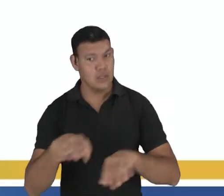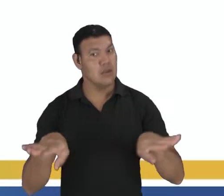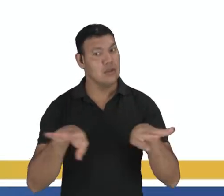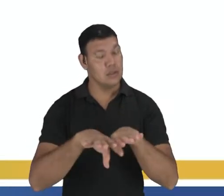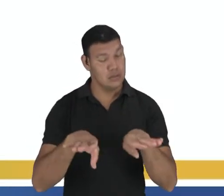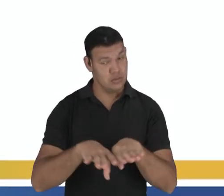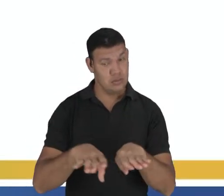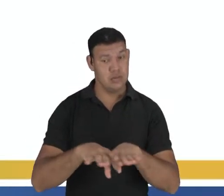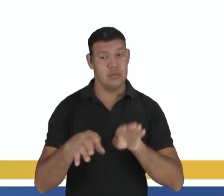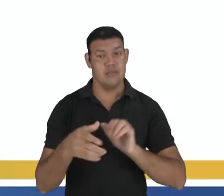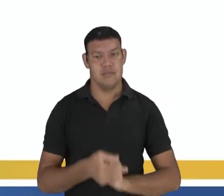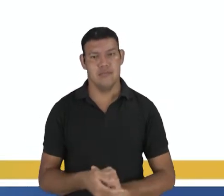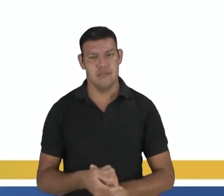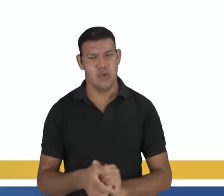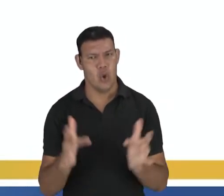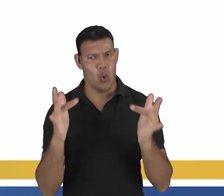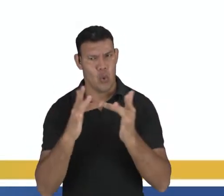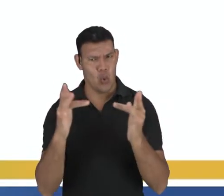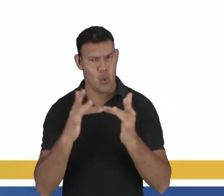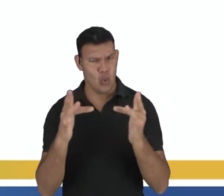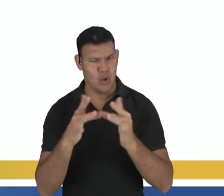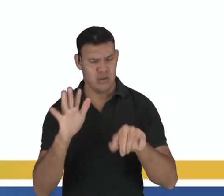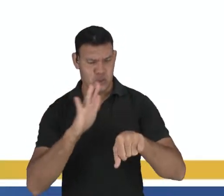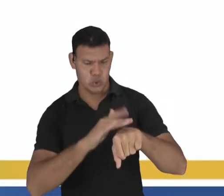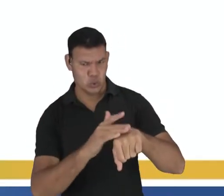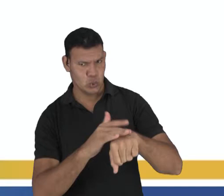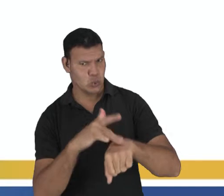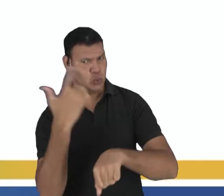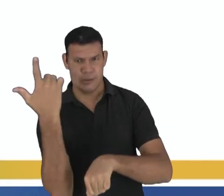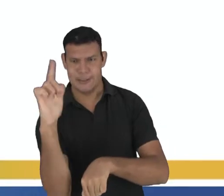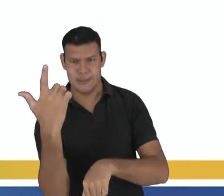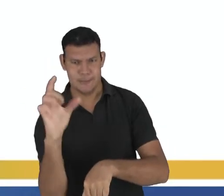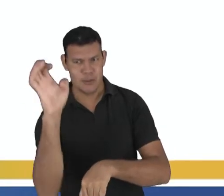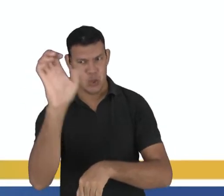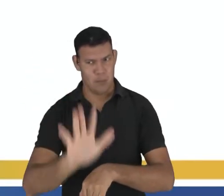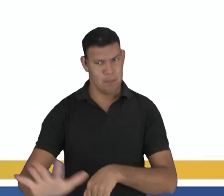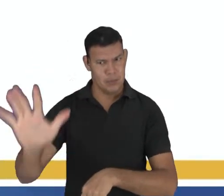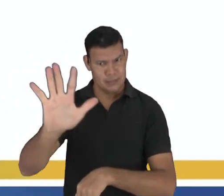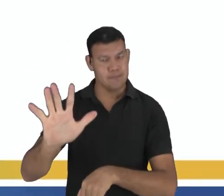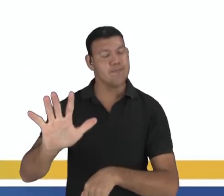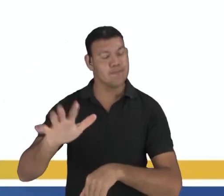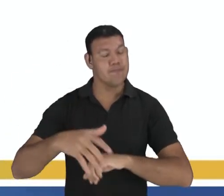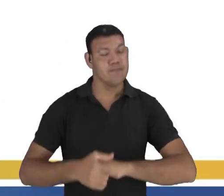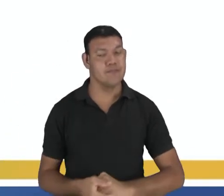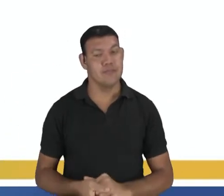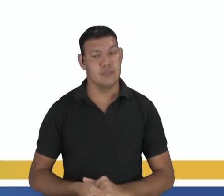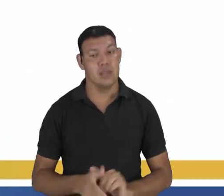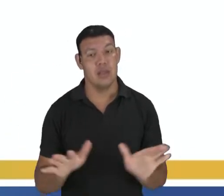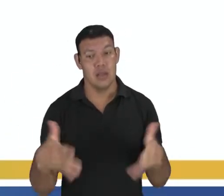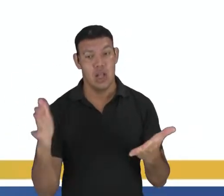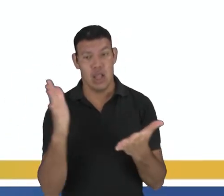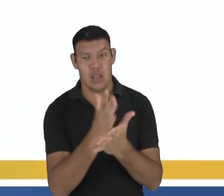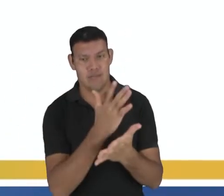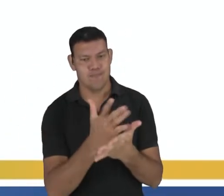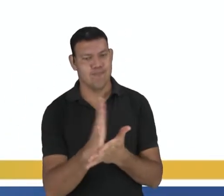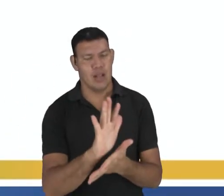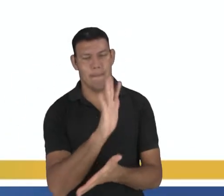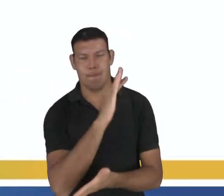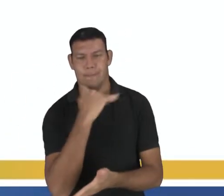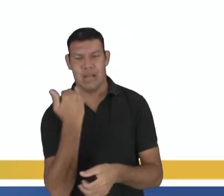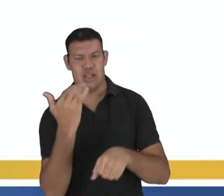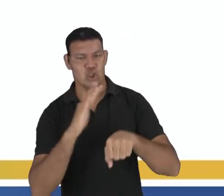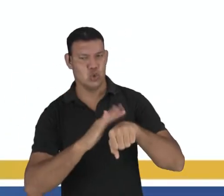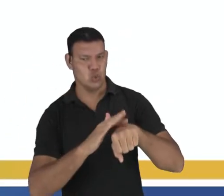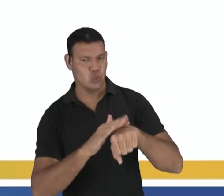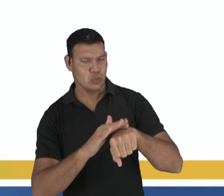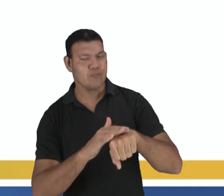indígenas, até então, não tinham contato com algumas doenças que os europeus possuíam. Dessa forma, muitos deles morreram a partir